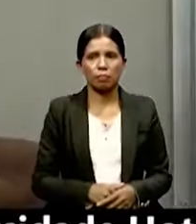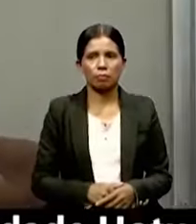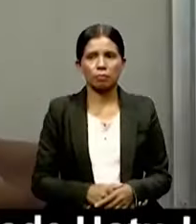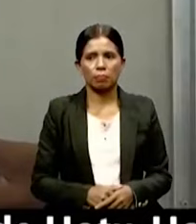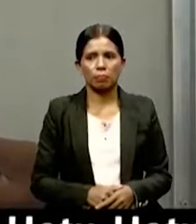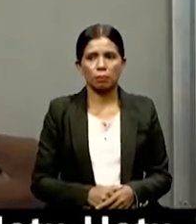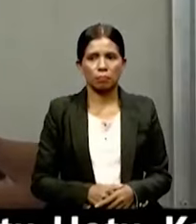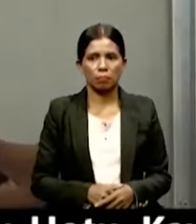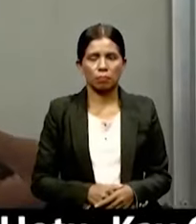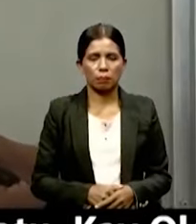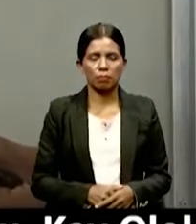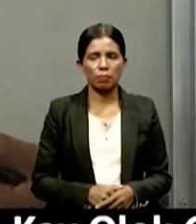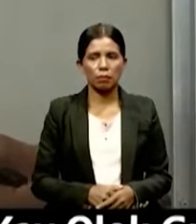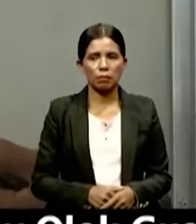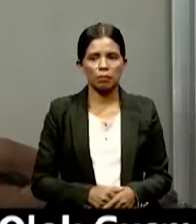Iha